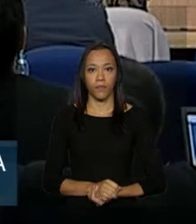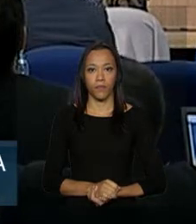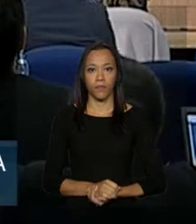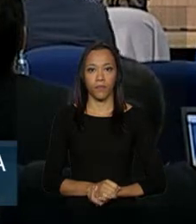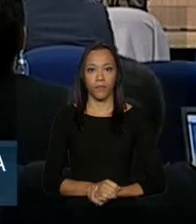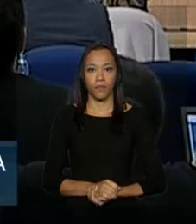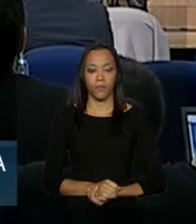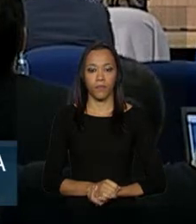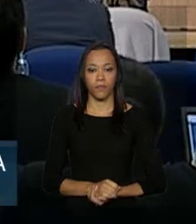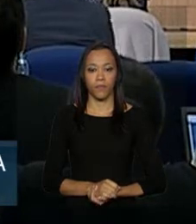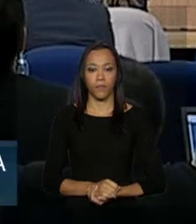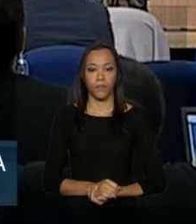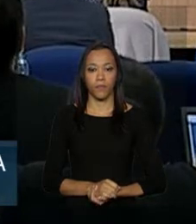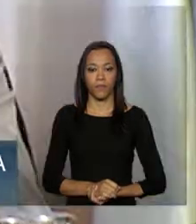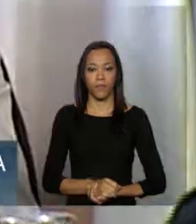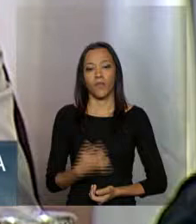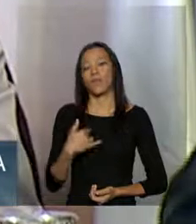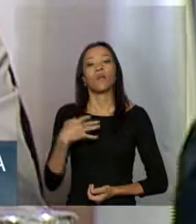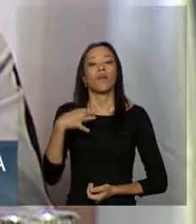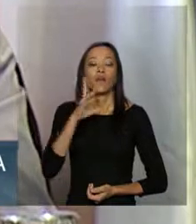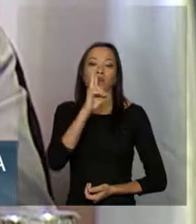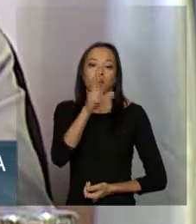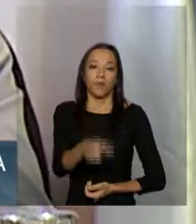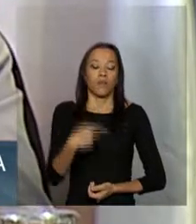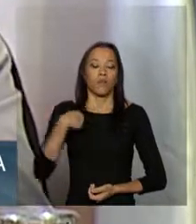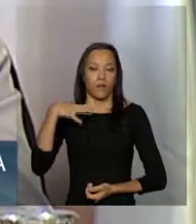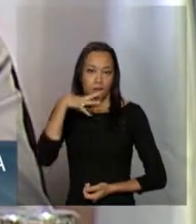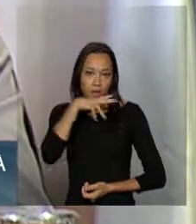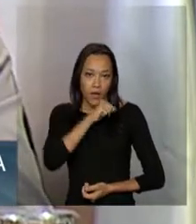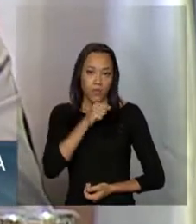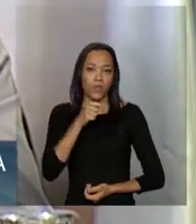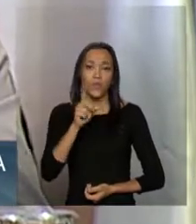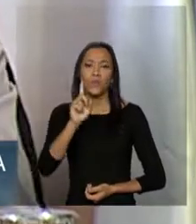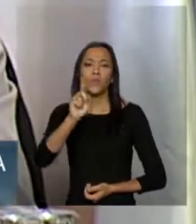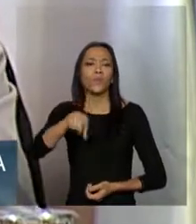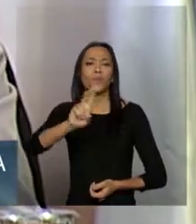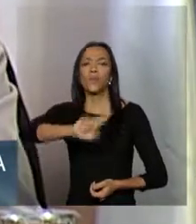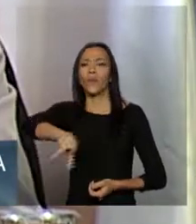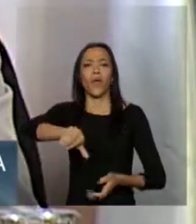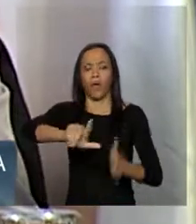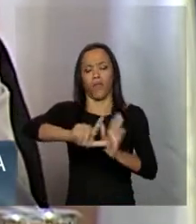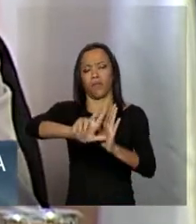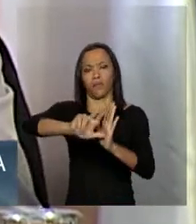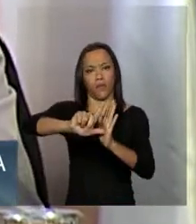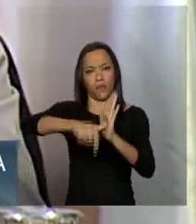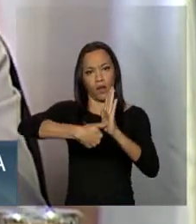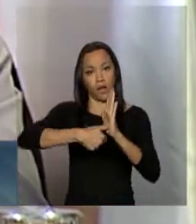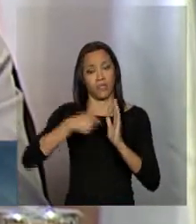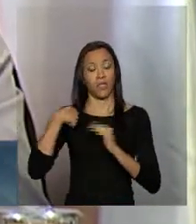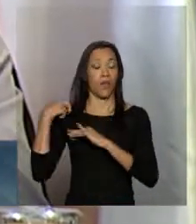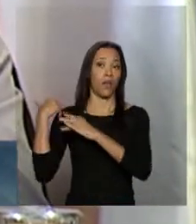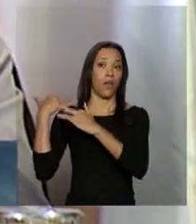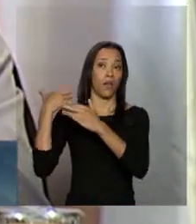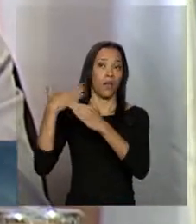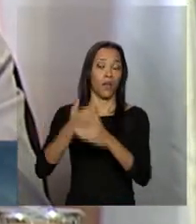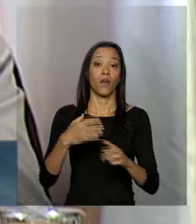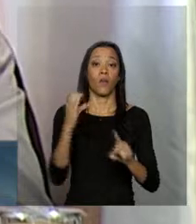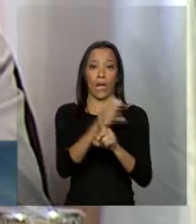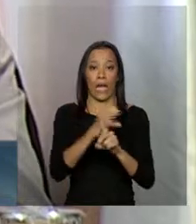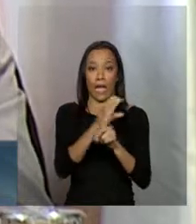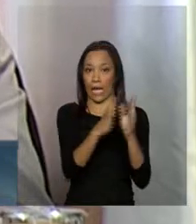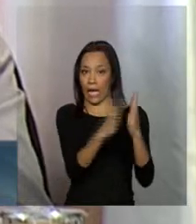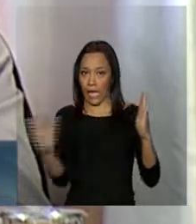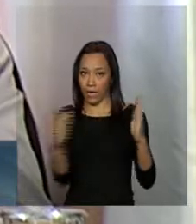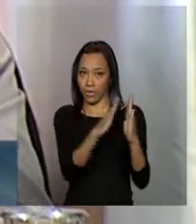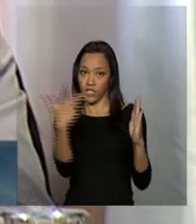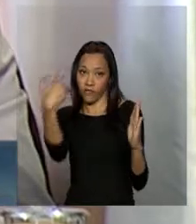Aperta. Eu acho que a gente precisa deixar claro que nós não estamos falando de atraso. Se vocês olharem ao longo da história do calendário de vacinação,